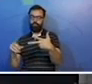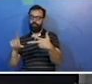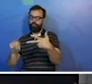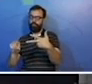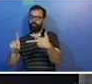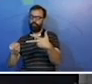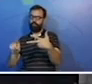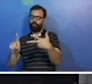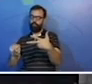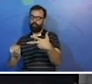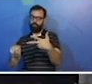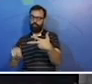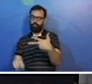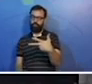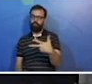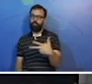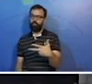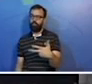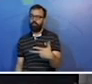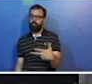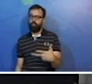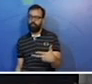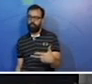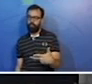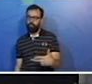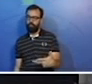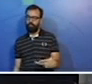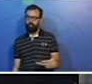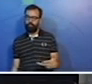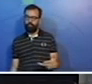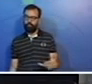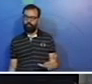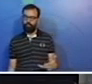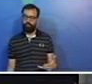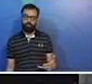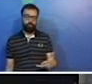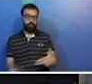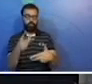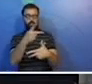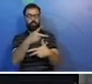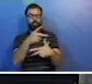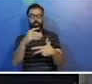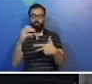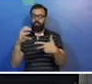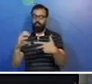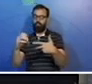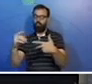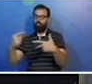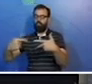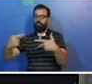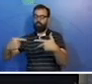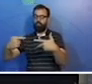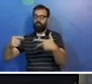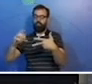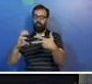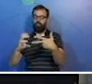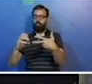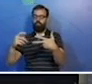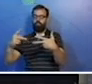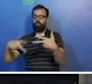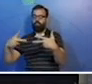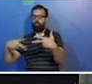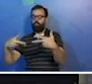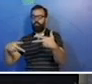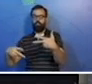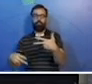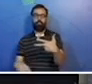outro caminho, direto para o martim pescador. Olha lá, produtor, consumidor primário,